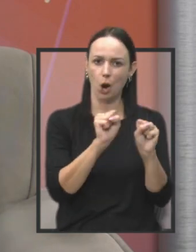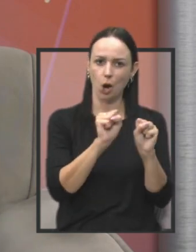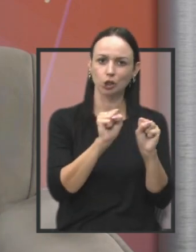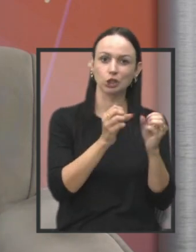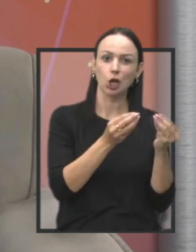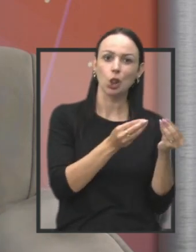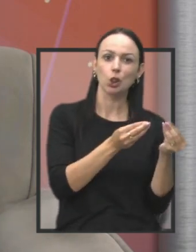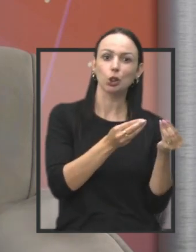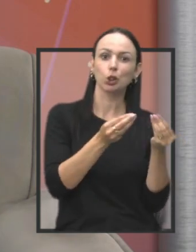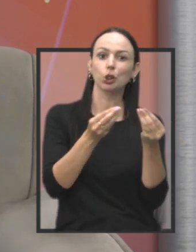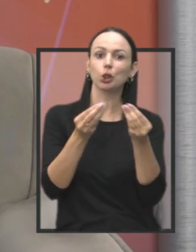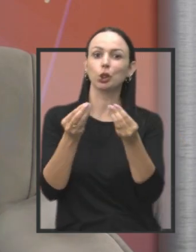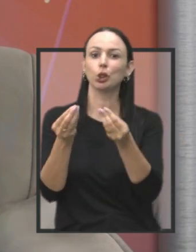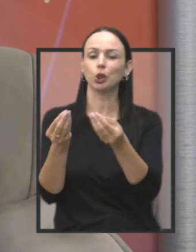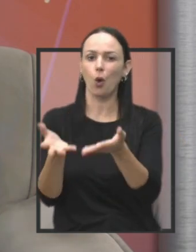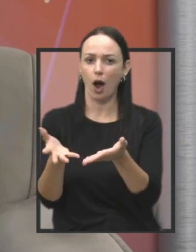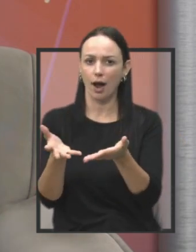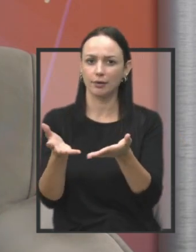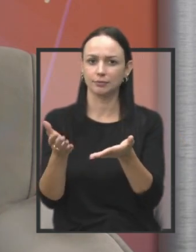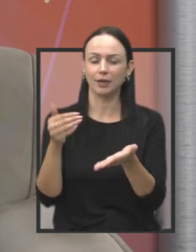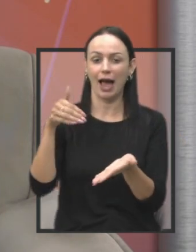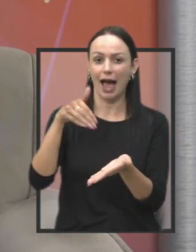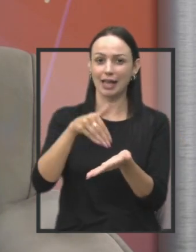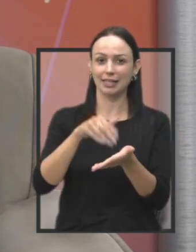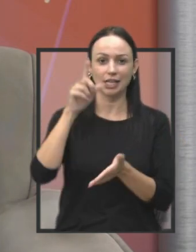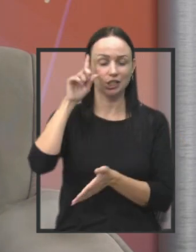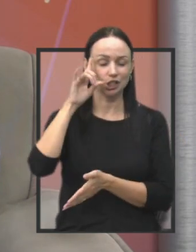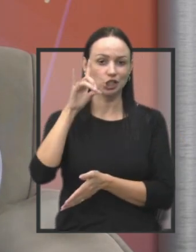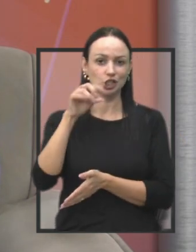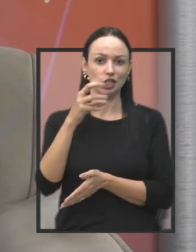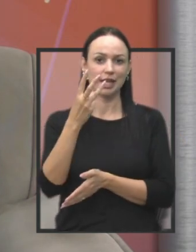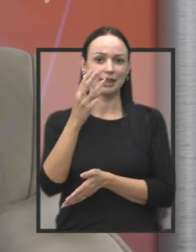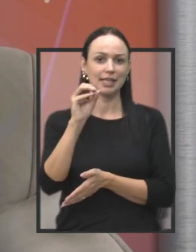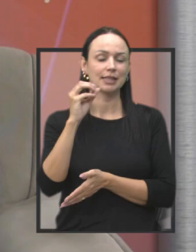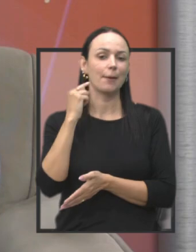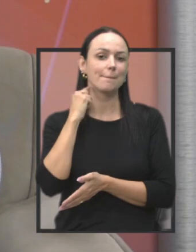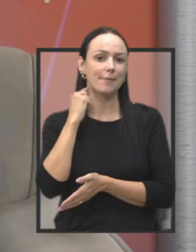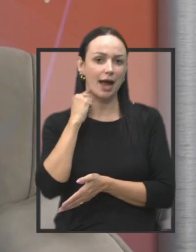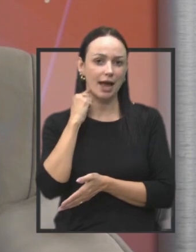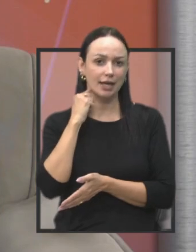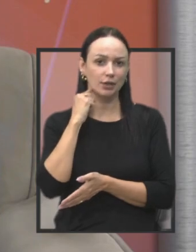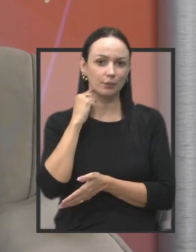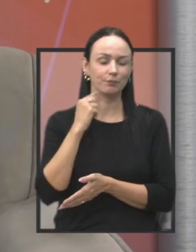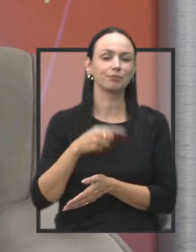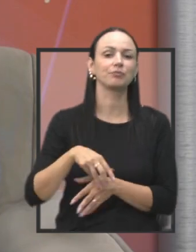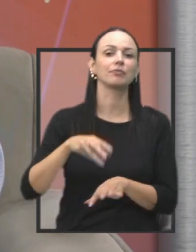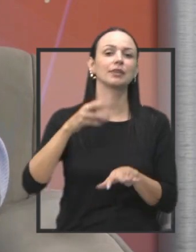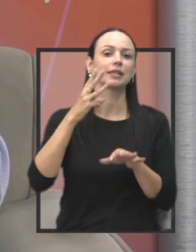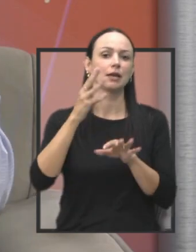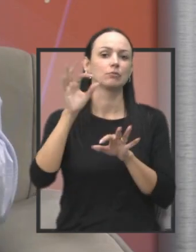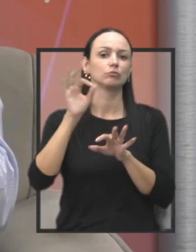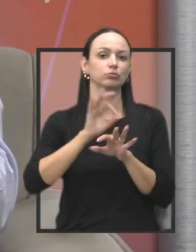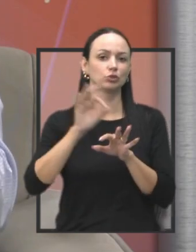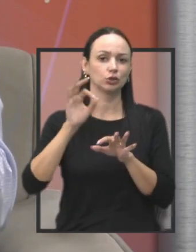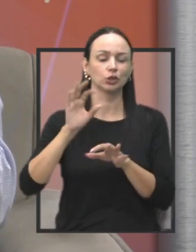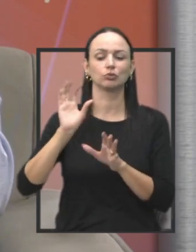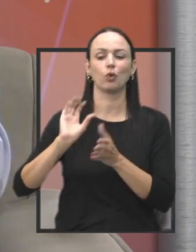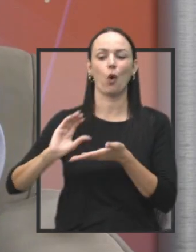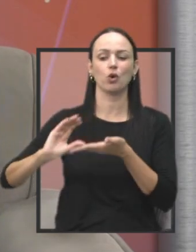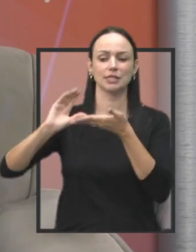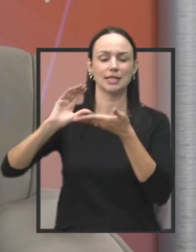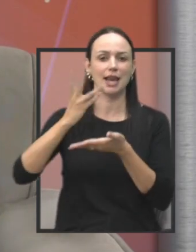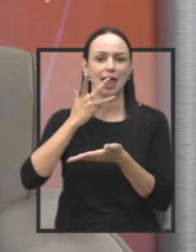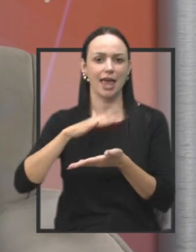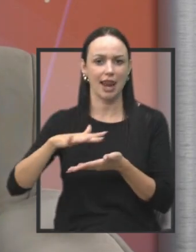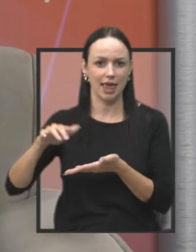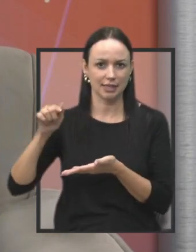nesse momento da entrega da declaração, até 30 de maio, 3% do imposto devido para o Conselho da Criança